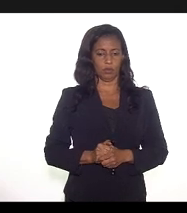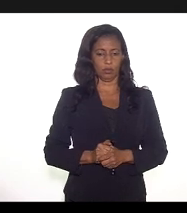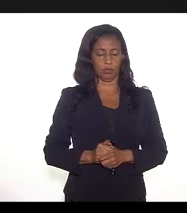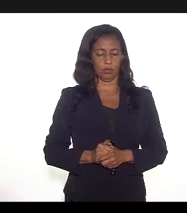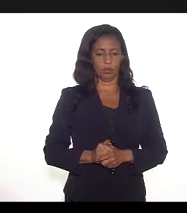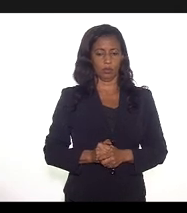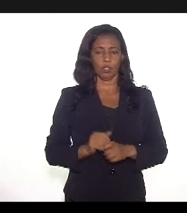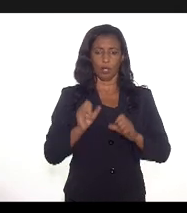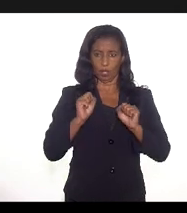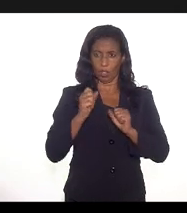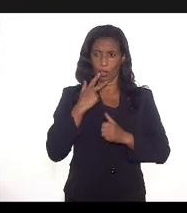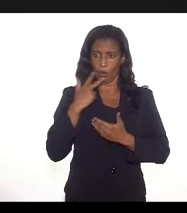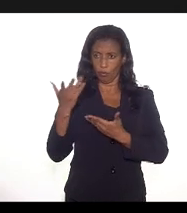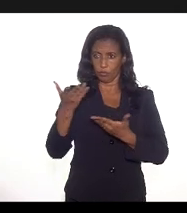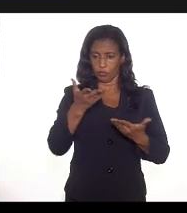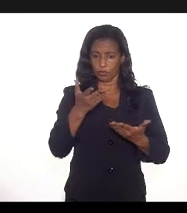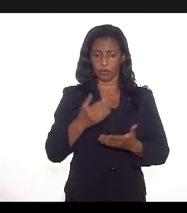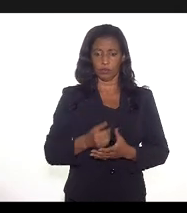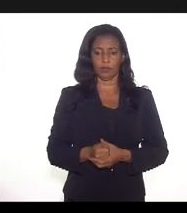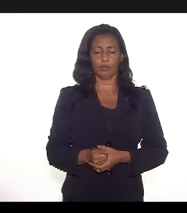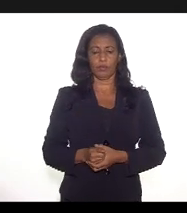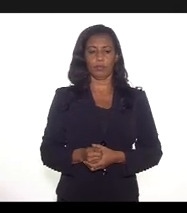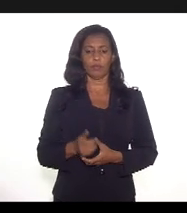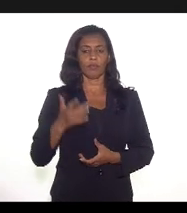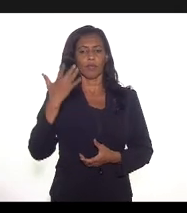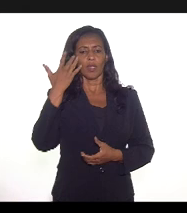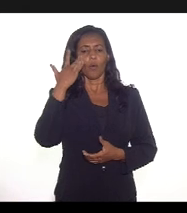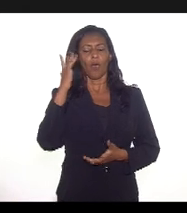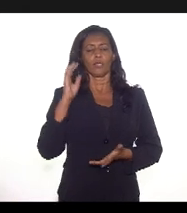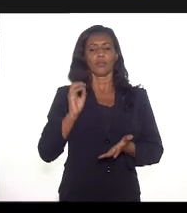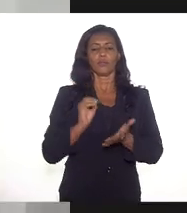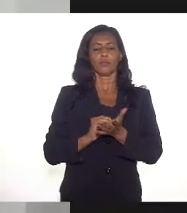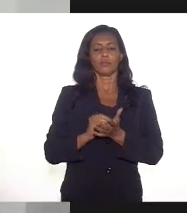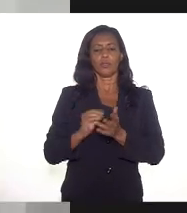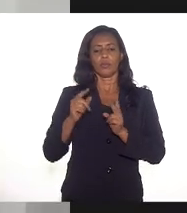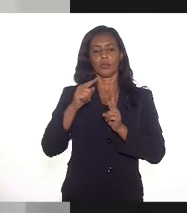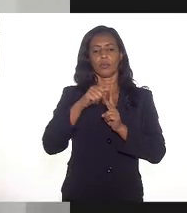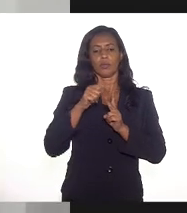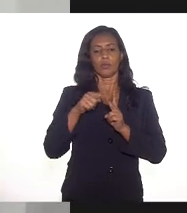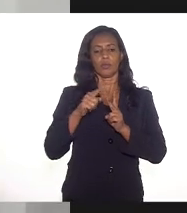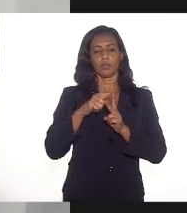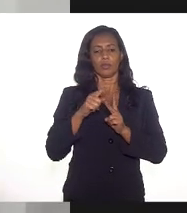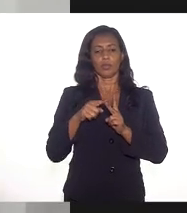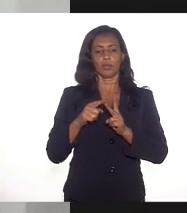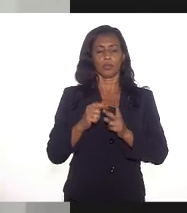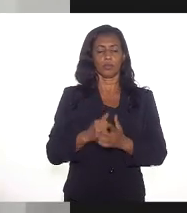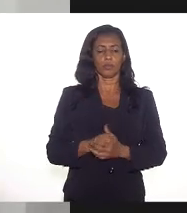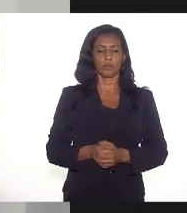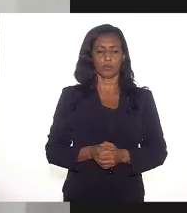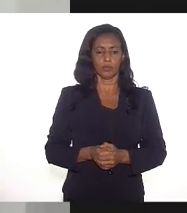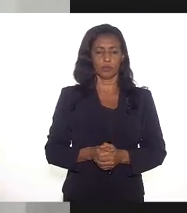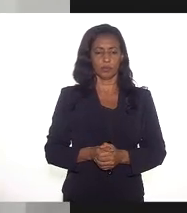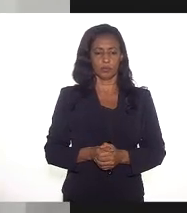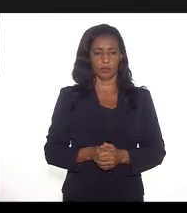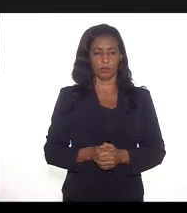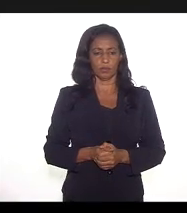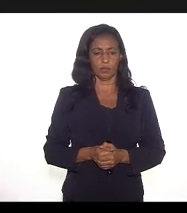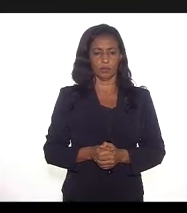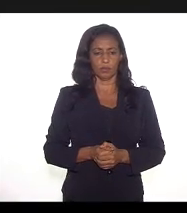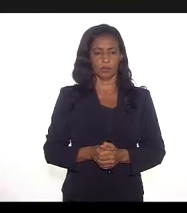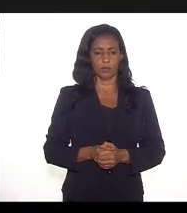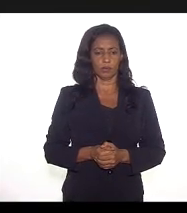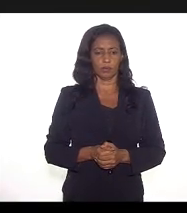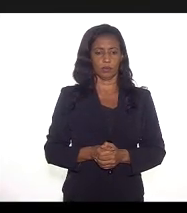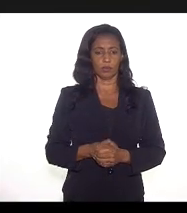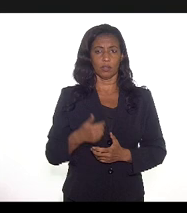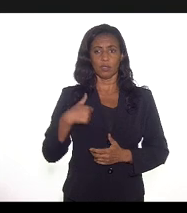Então, pode falar, deputado. Eu acho que faltam dois, um projeto de resolução e mais um para votar. Não, não, não.